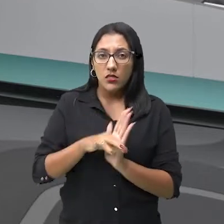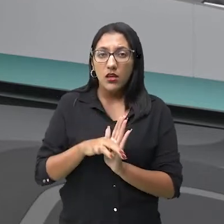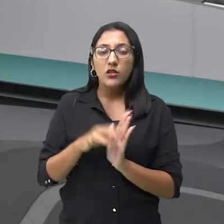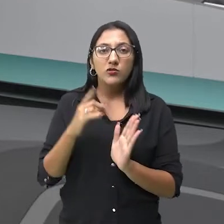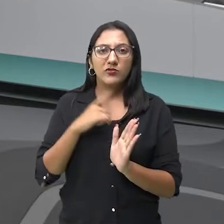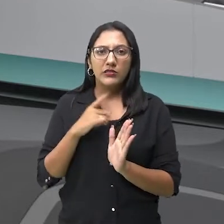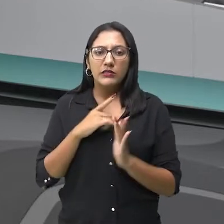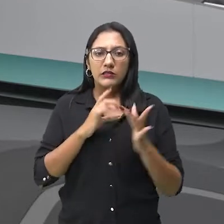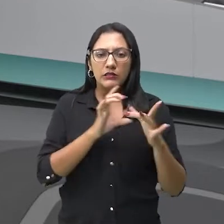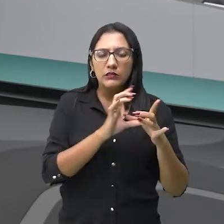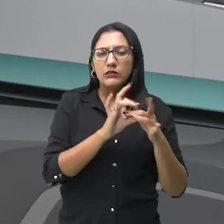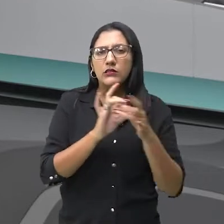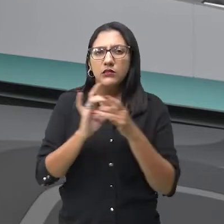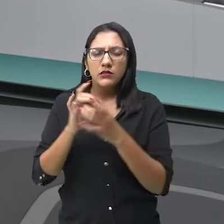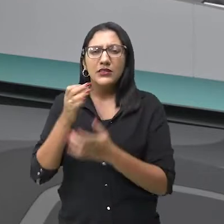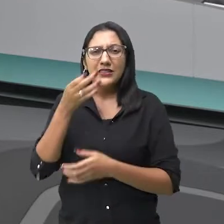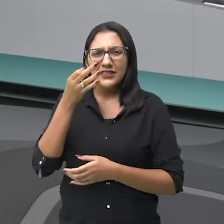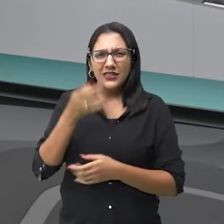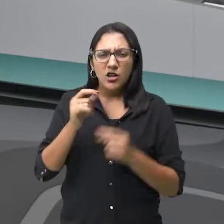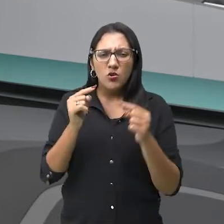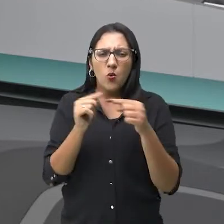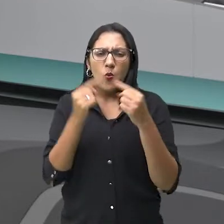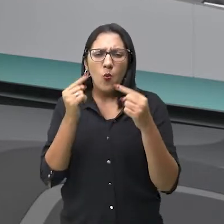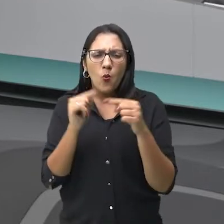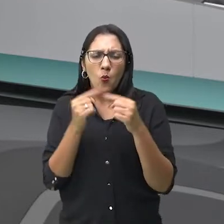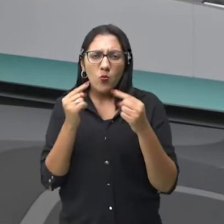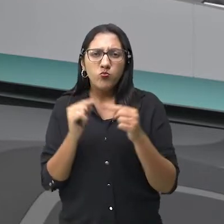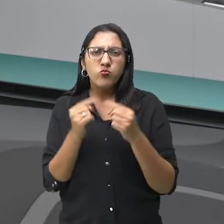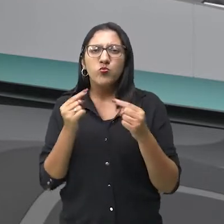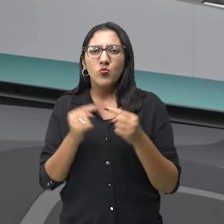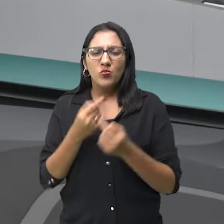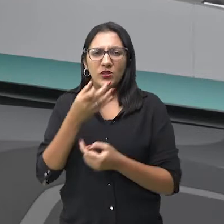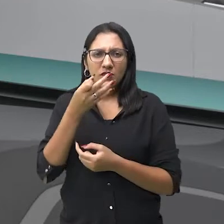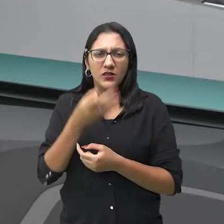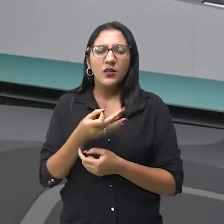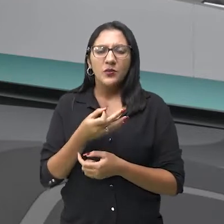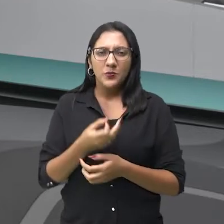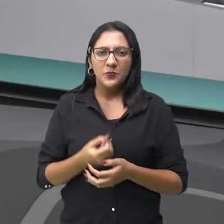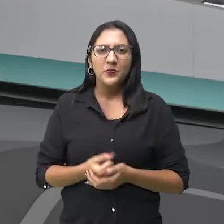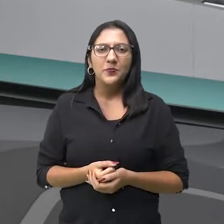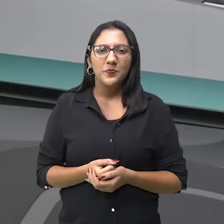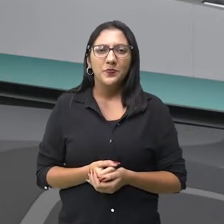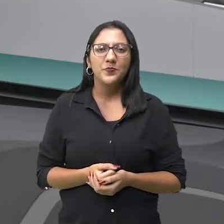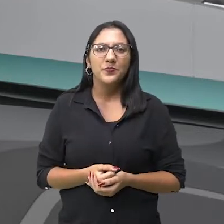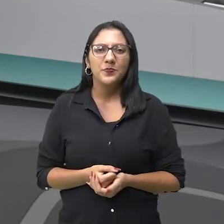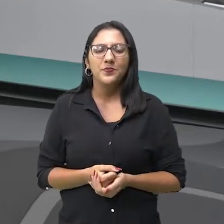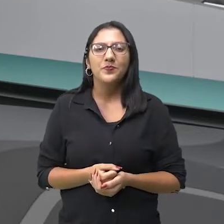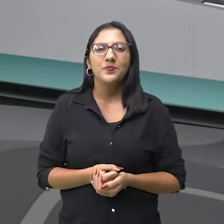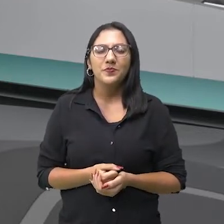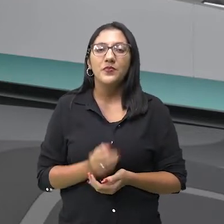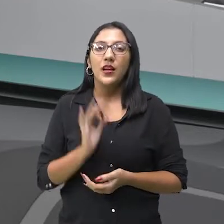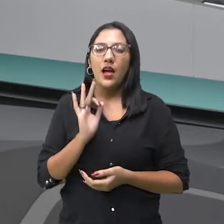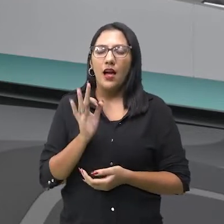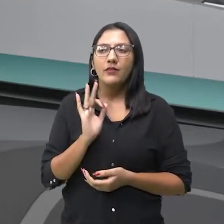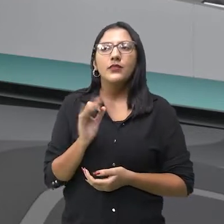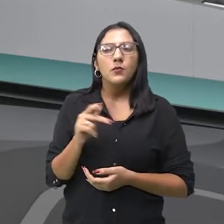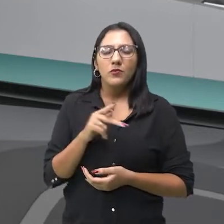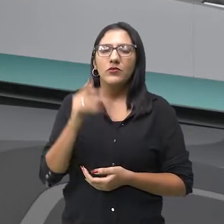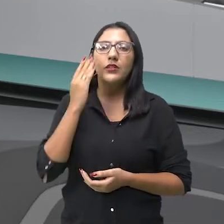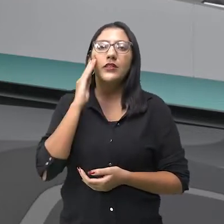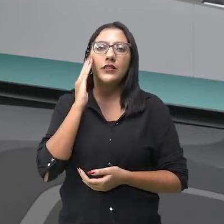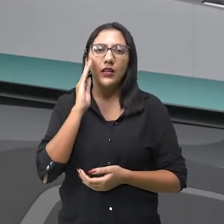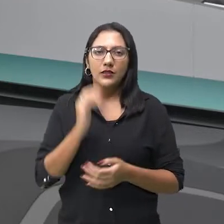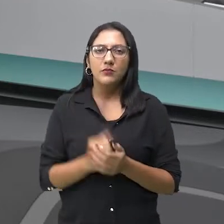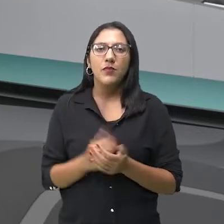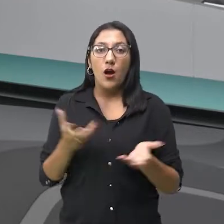estão adequados, se eles estão construídos da maneira certinha e adequada, tá bom? Tá bom, professor, então tá. A